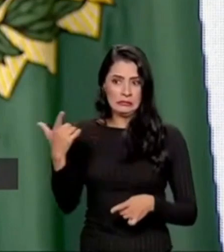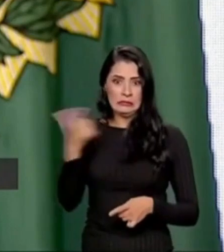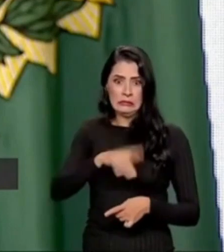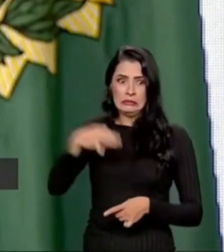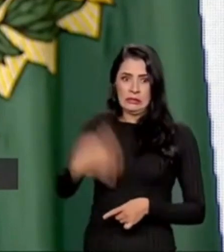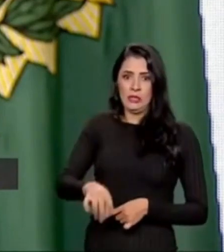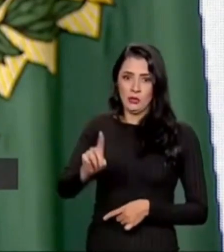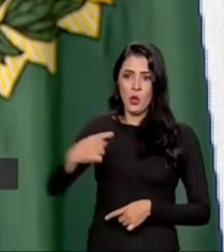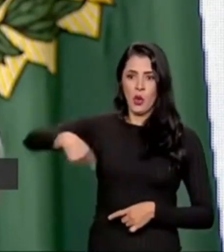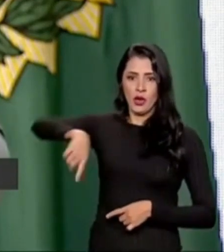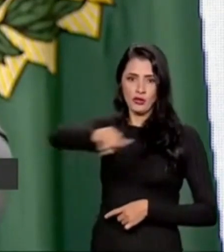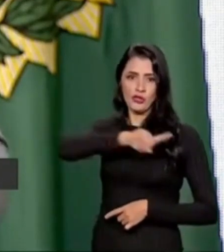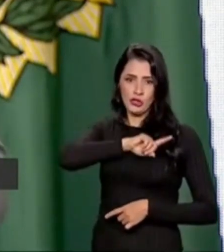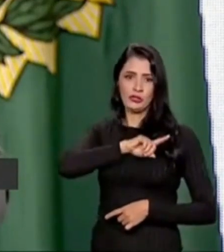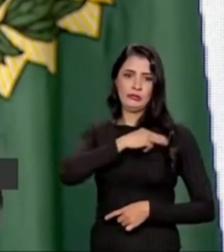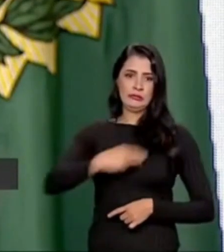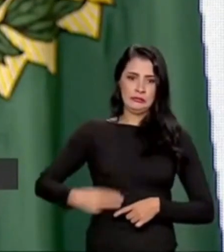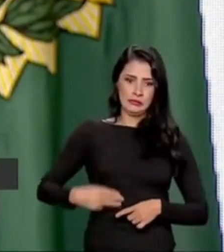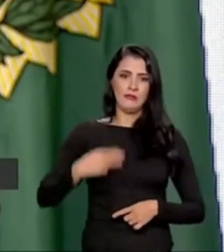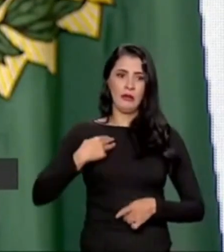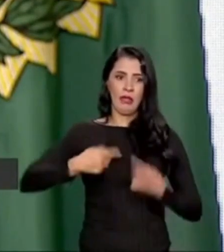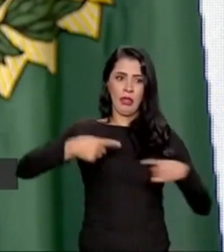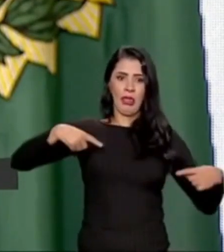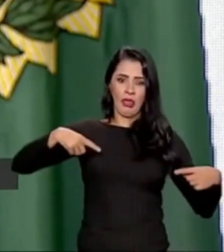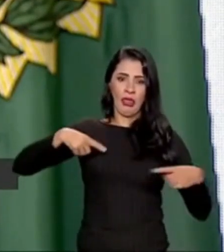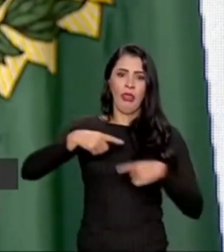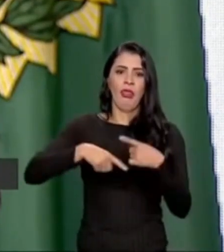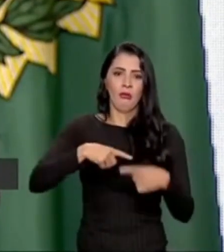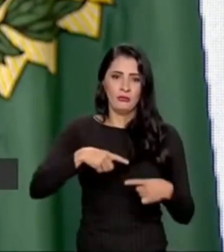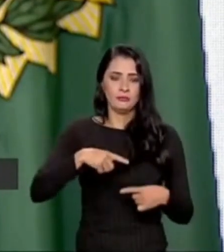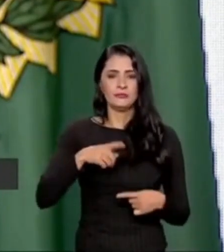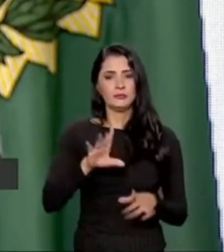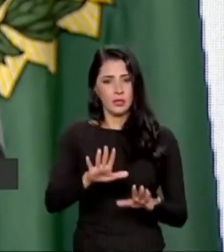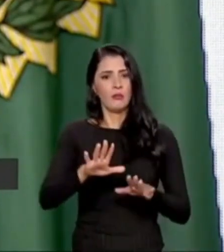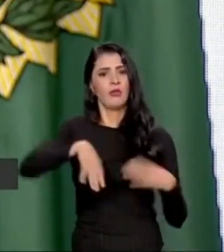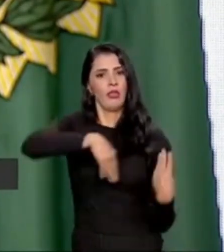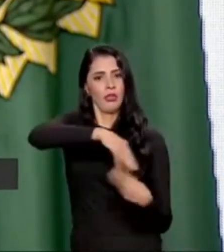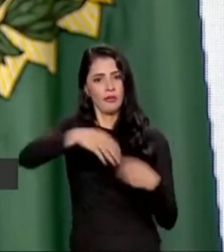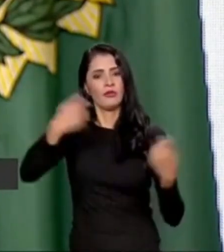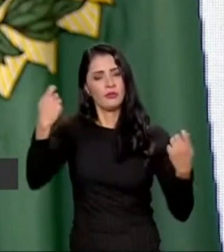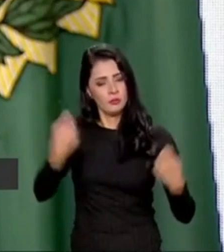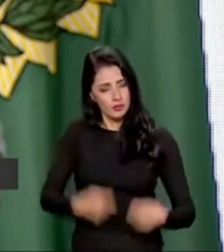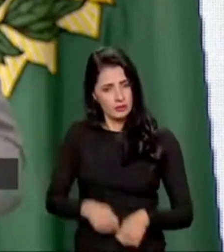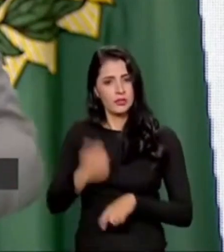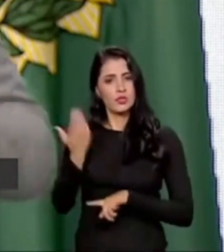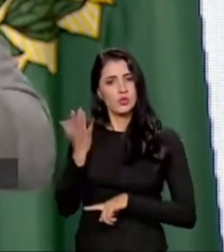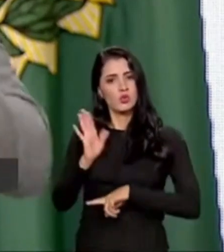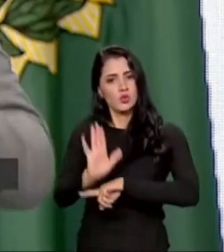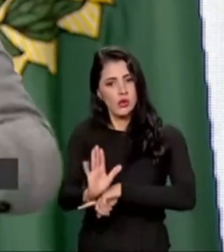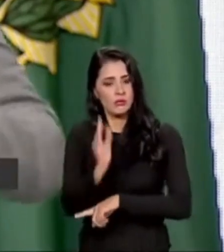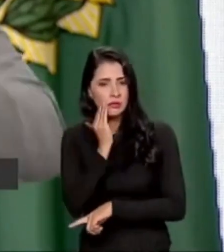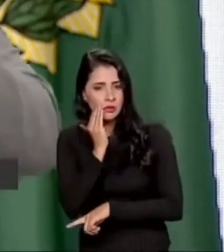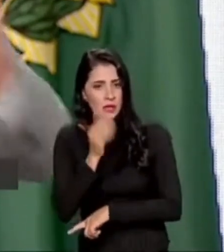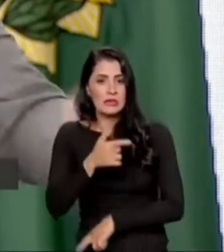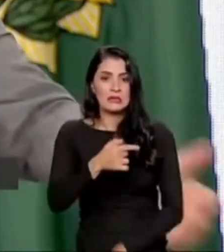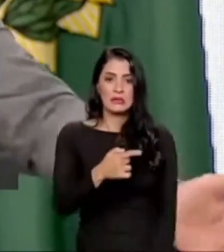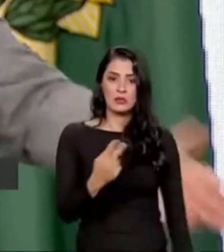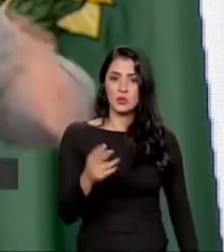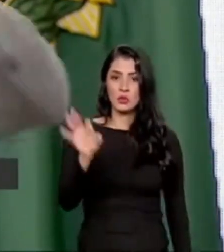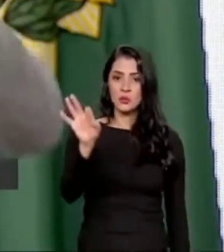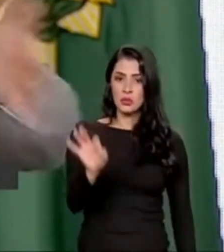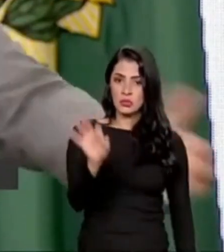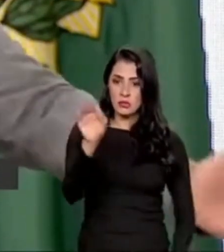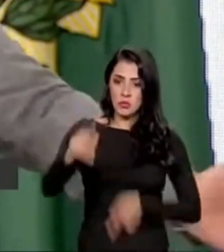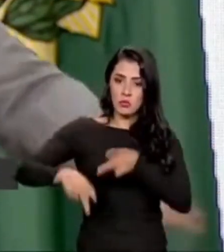Simone. Então nós vamos ter que fazer esse desenrola, que é tentar ajudar os 72%